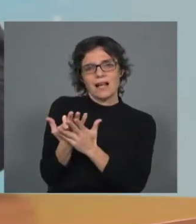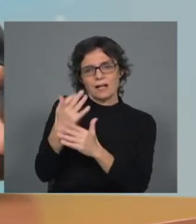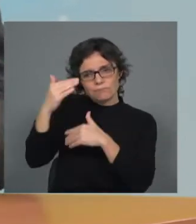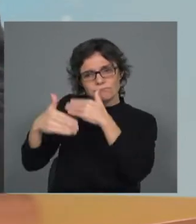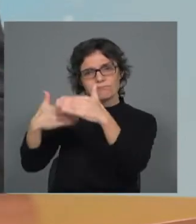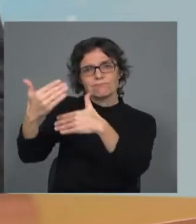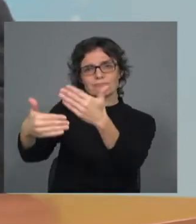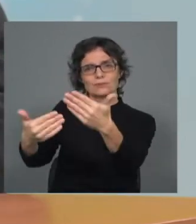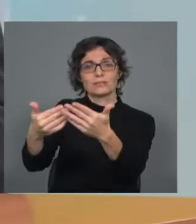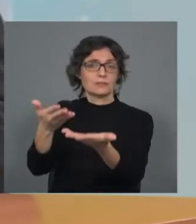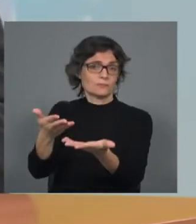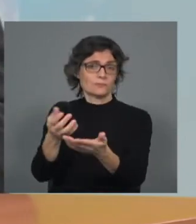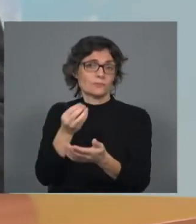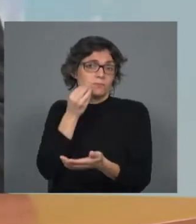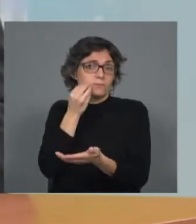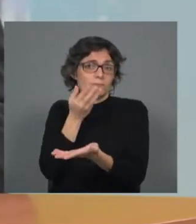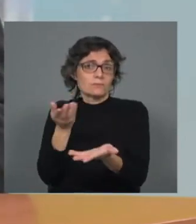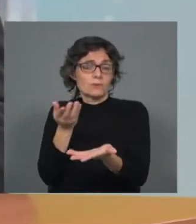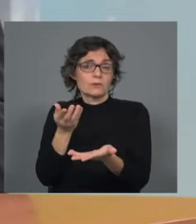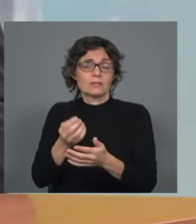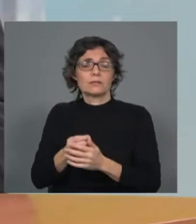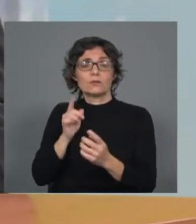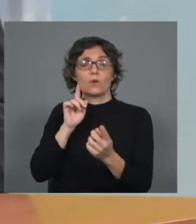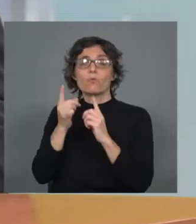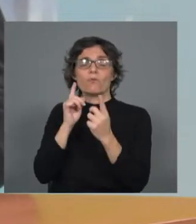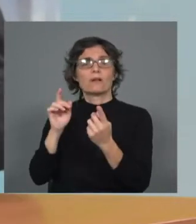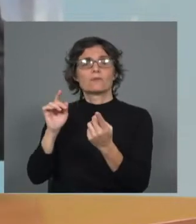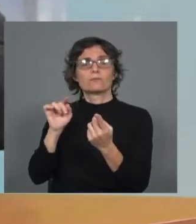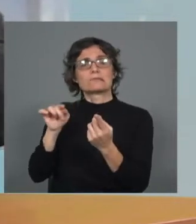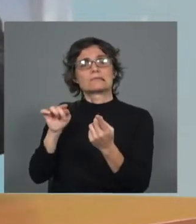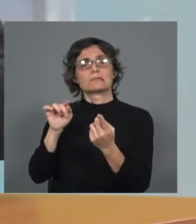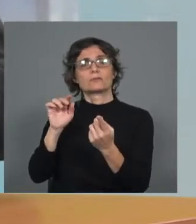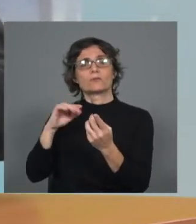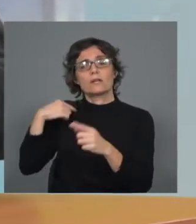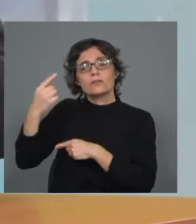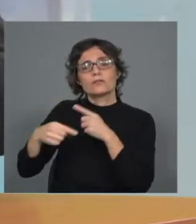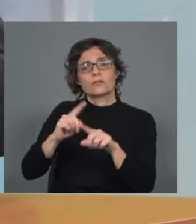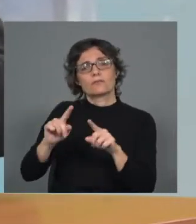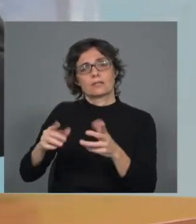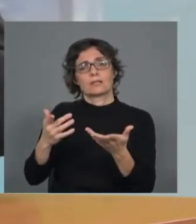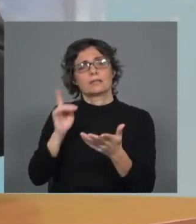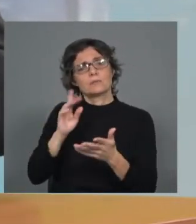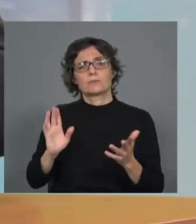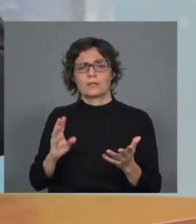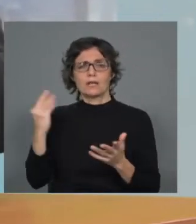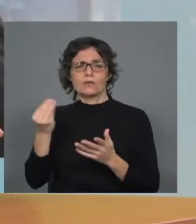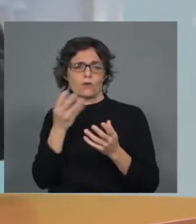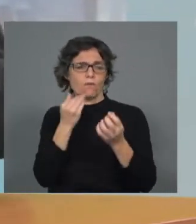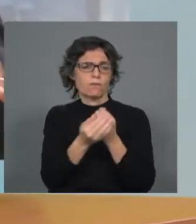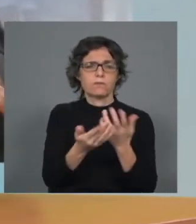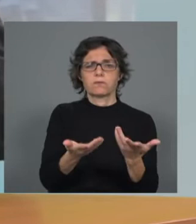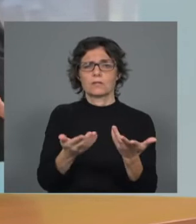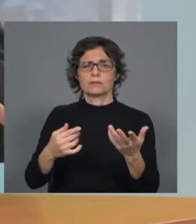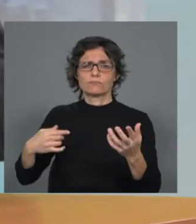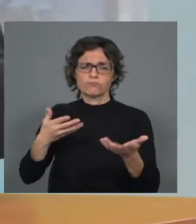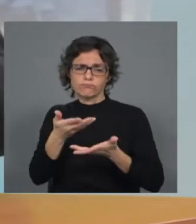daí, portanto, a importância do diálogo entre gerações. Nós não esquecemos o período que vivemos, este